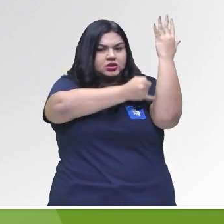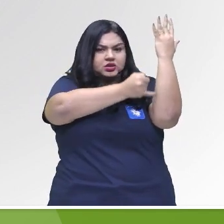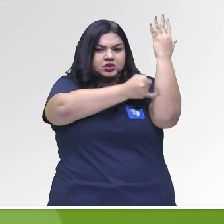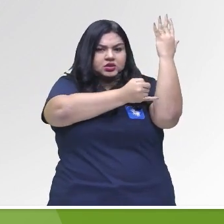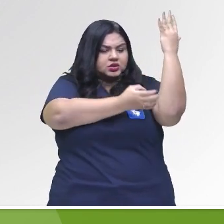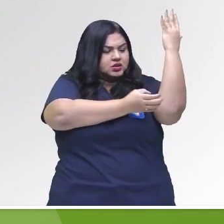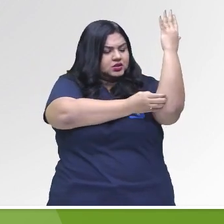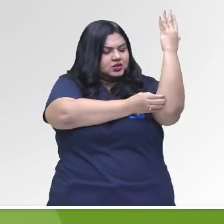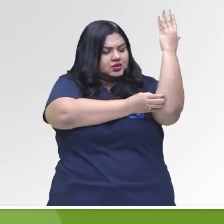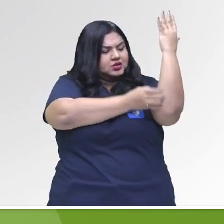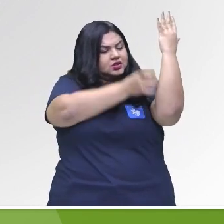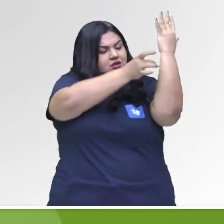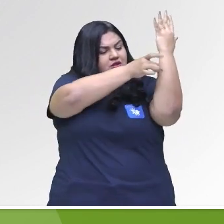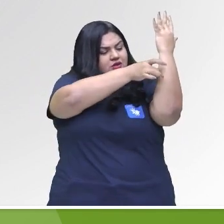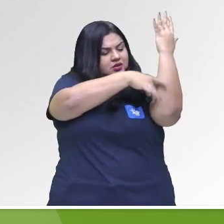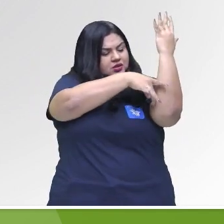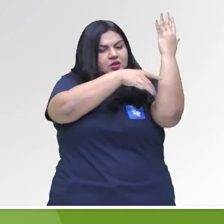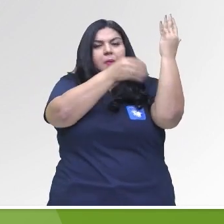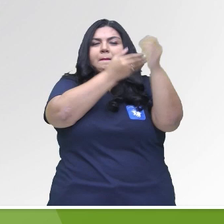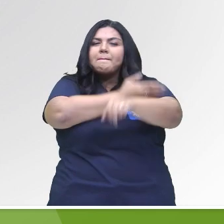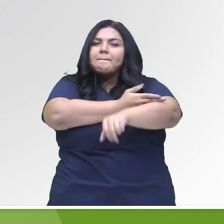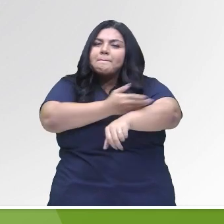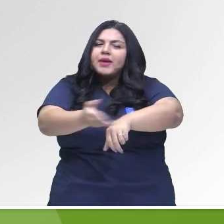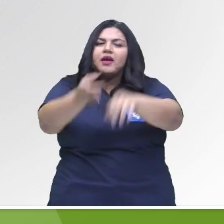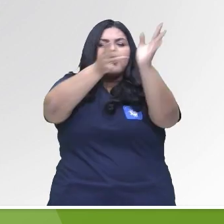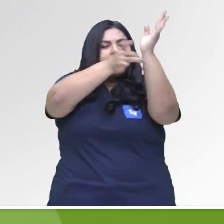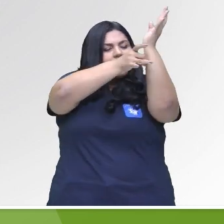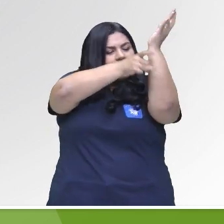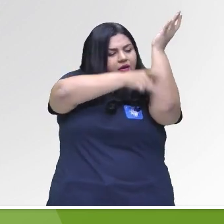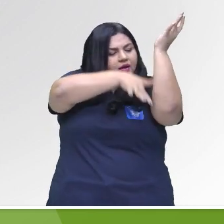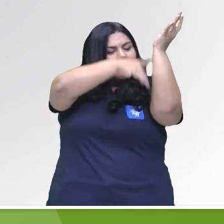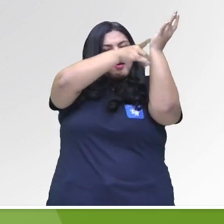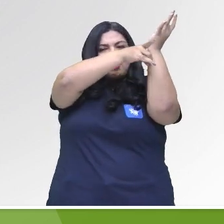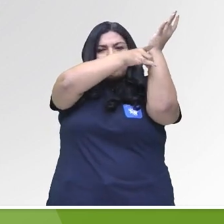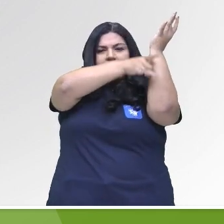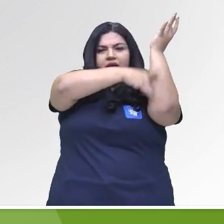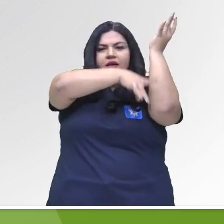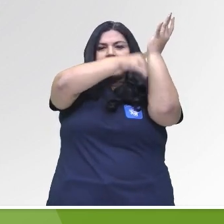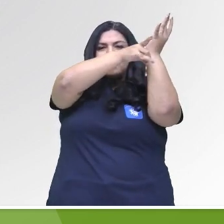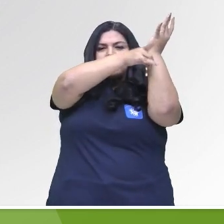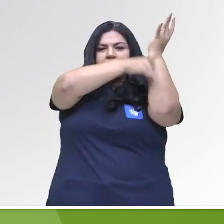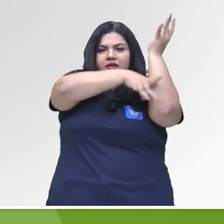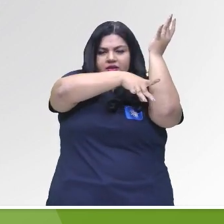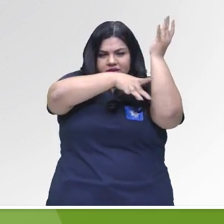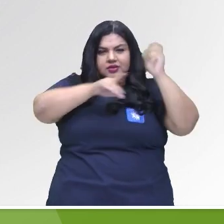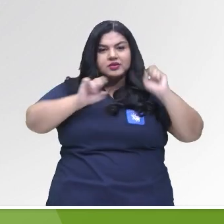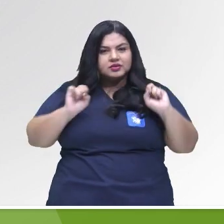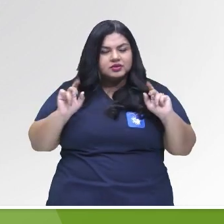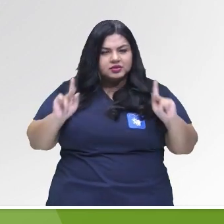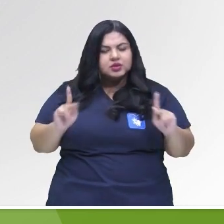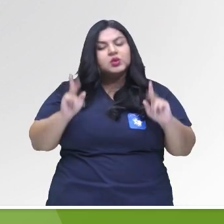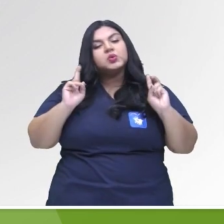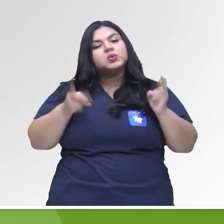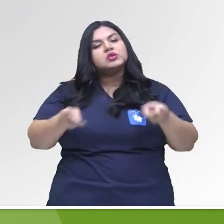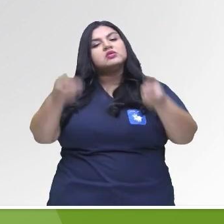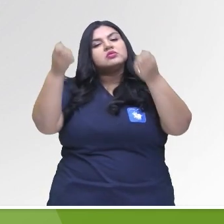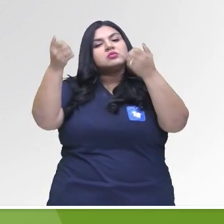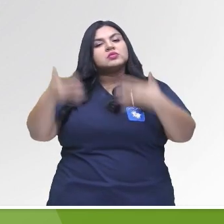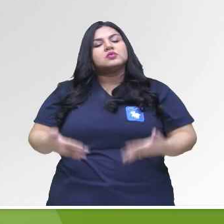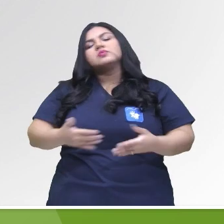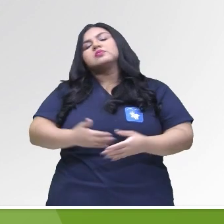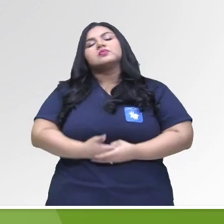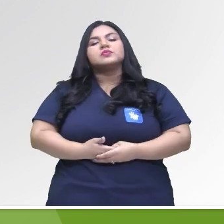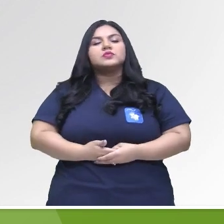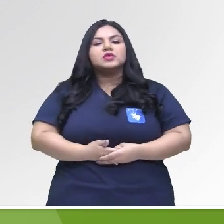a seiva, né, que é esse líquido branco que escorre aí da seringueira, tá? Continuando a falar,